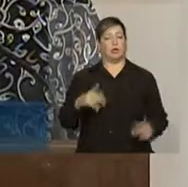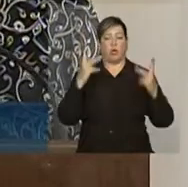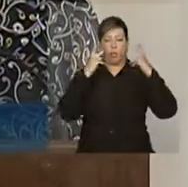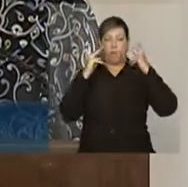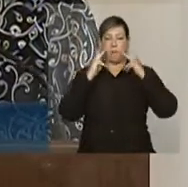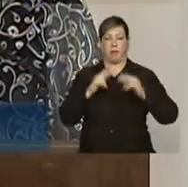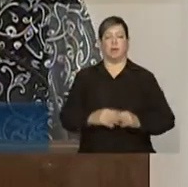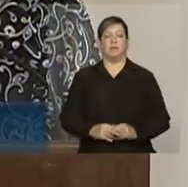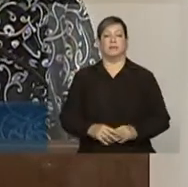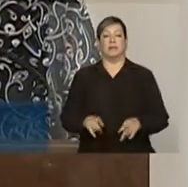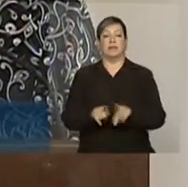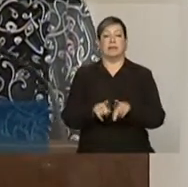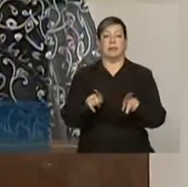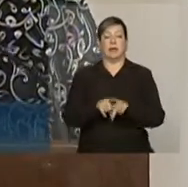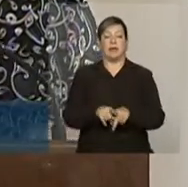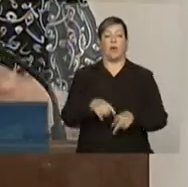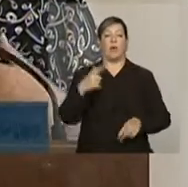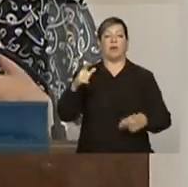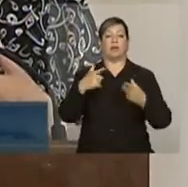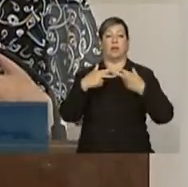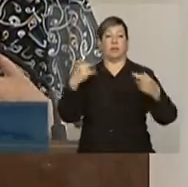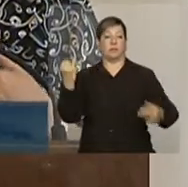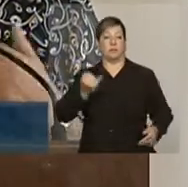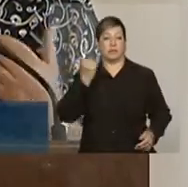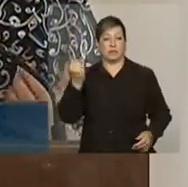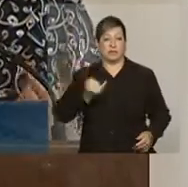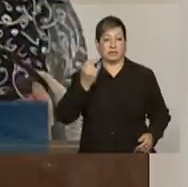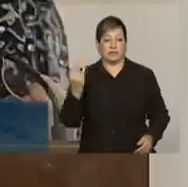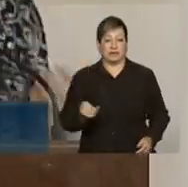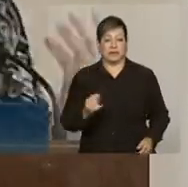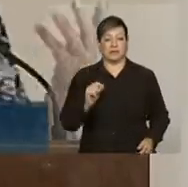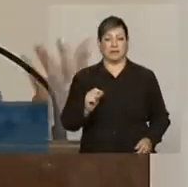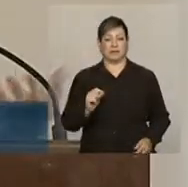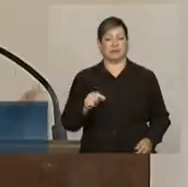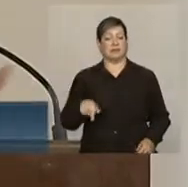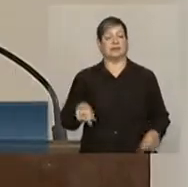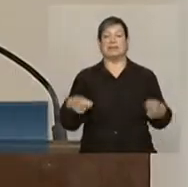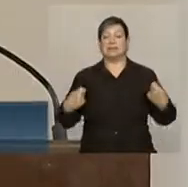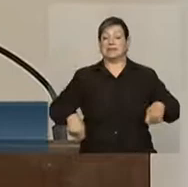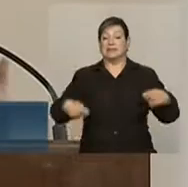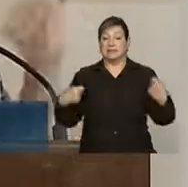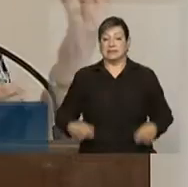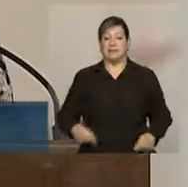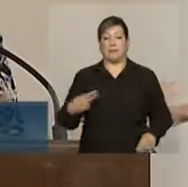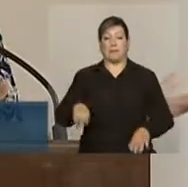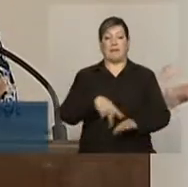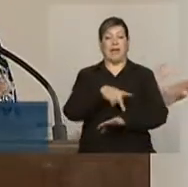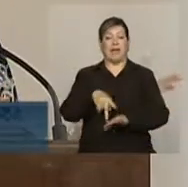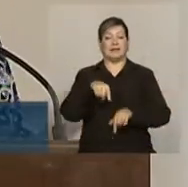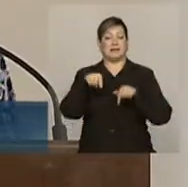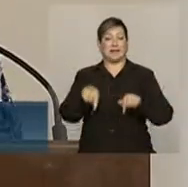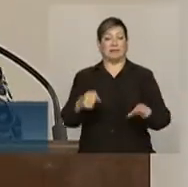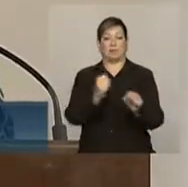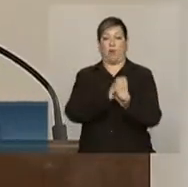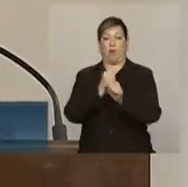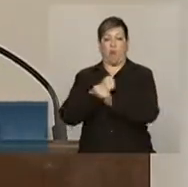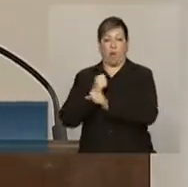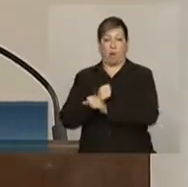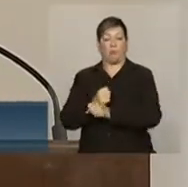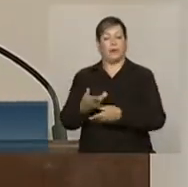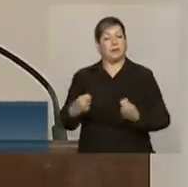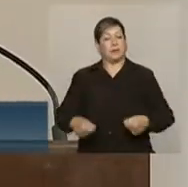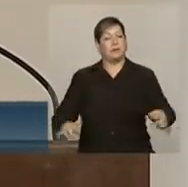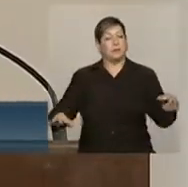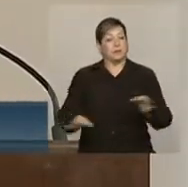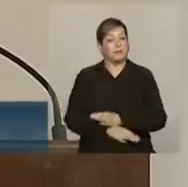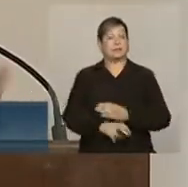uma outra característica importante, por causa da necessidade do país dessa infraestrutura, é que ela esteja